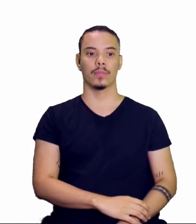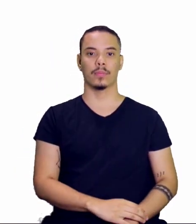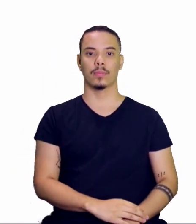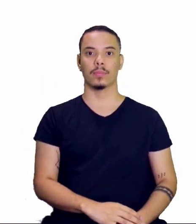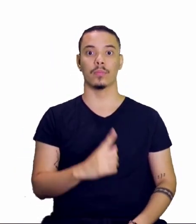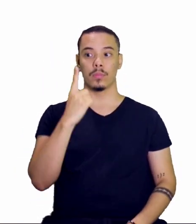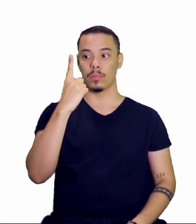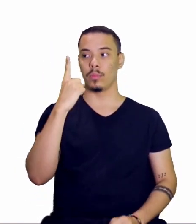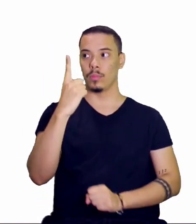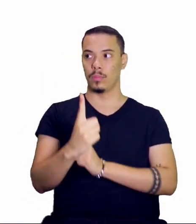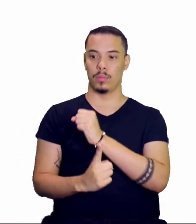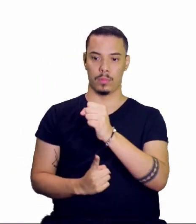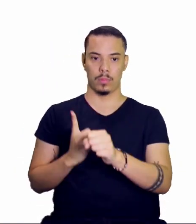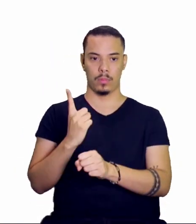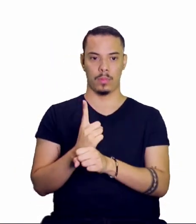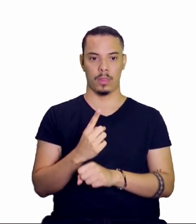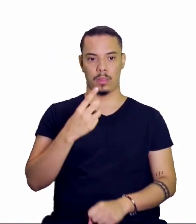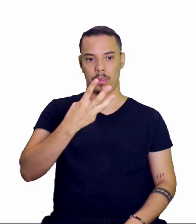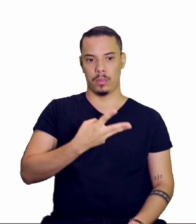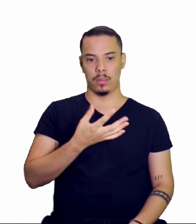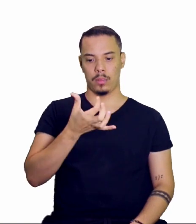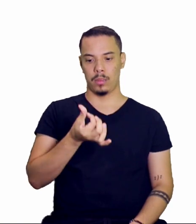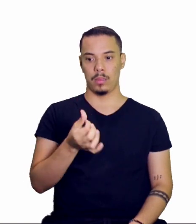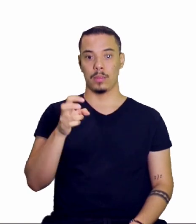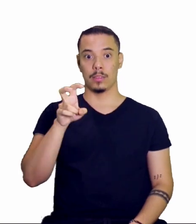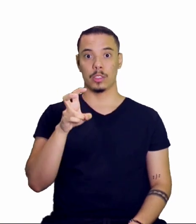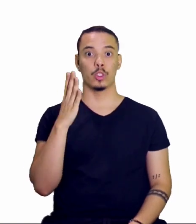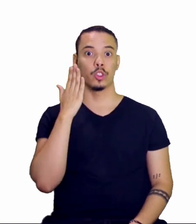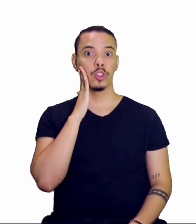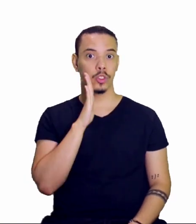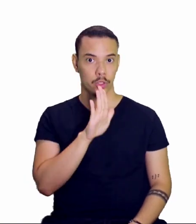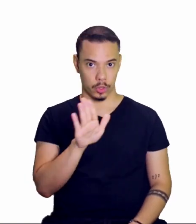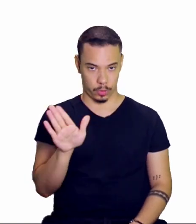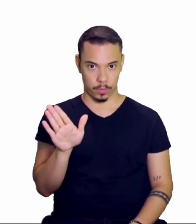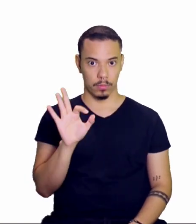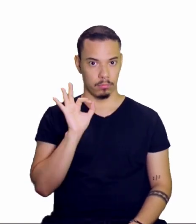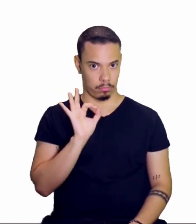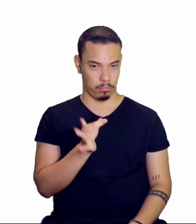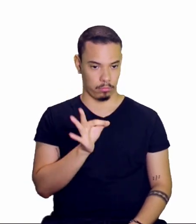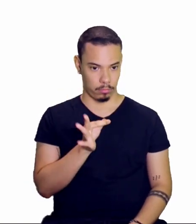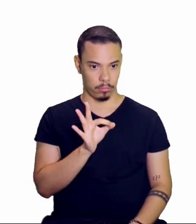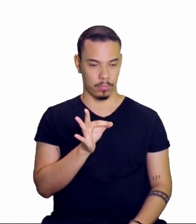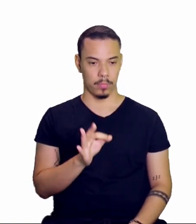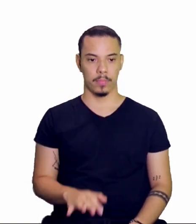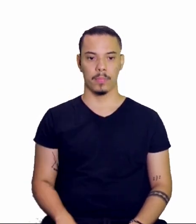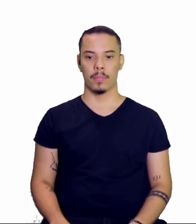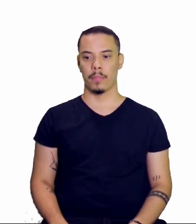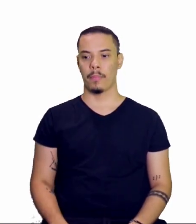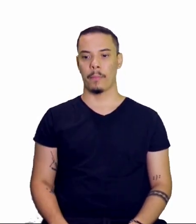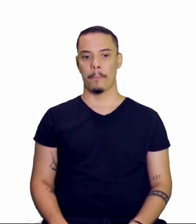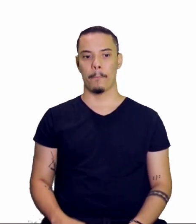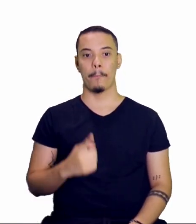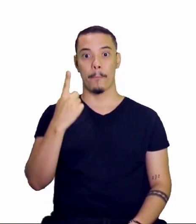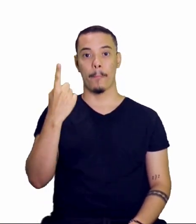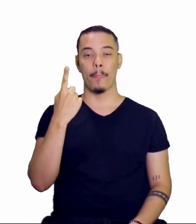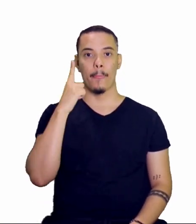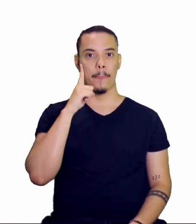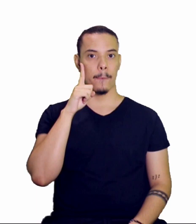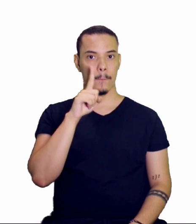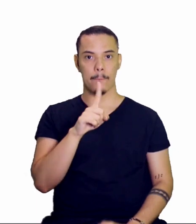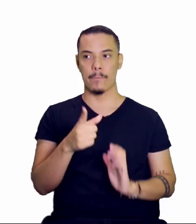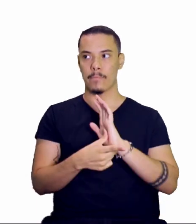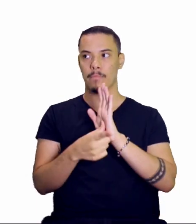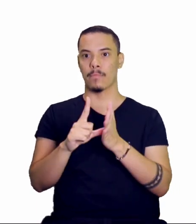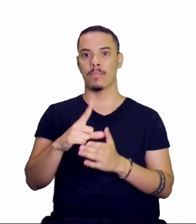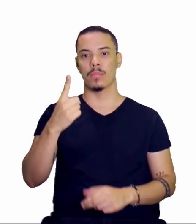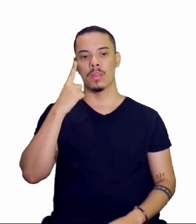ano tem 365 dias. É o ano aí do que a gente está falando aqui na física. Um dia, nós vimos anteriormente que